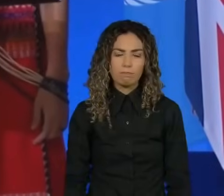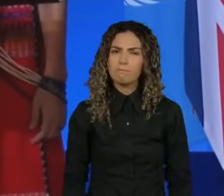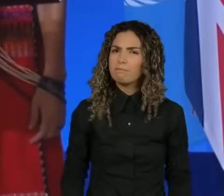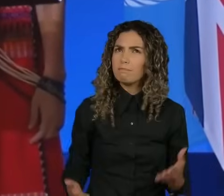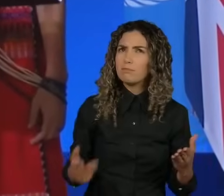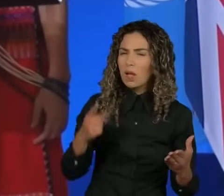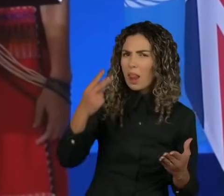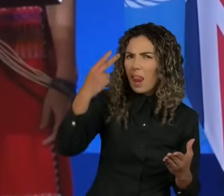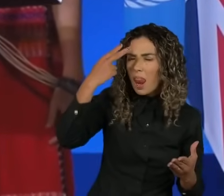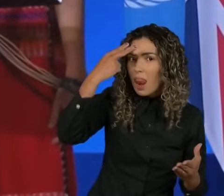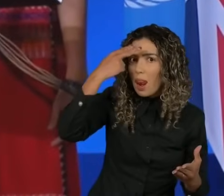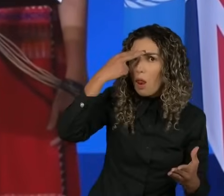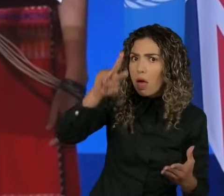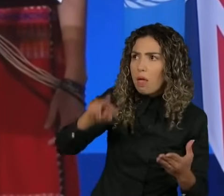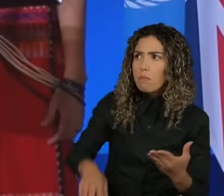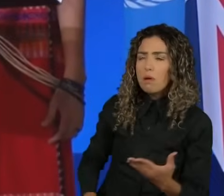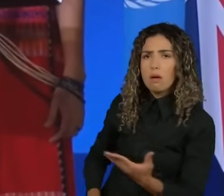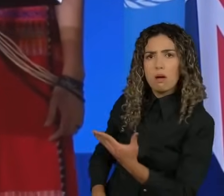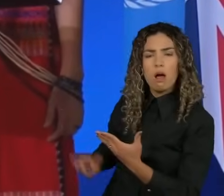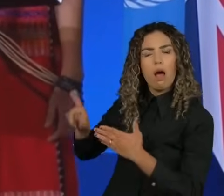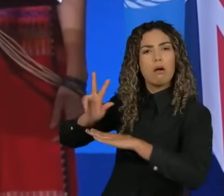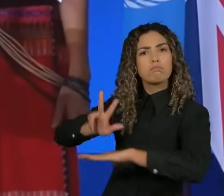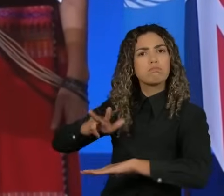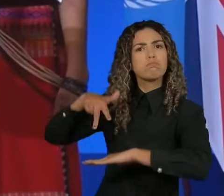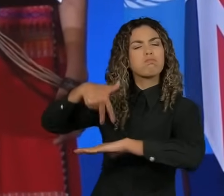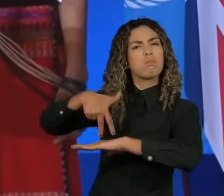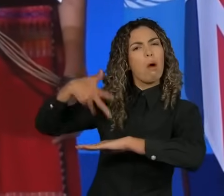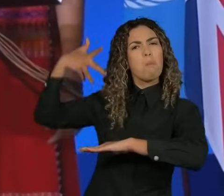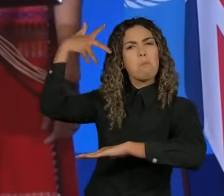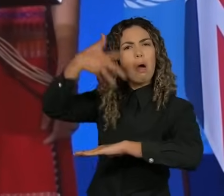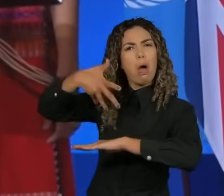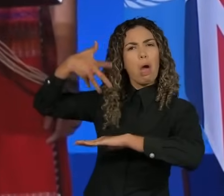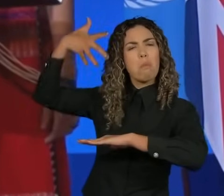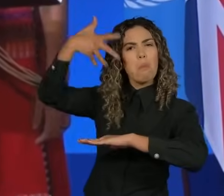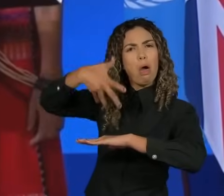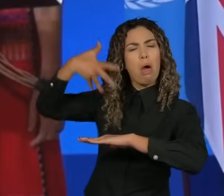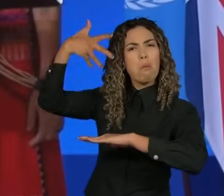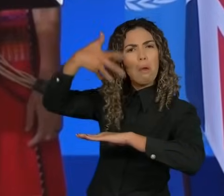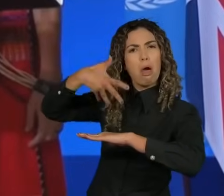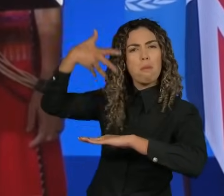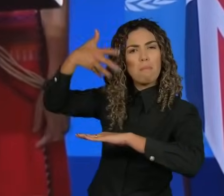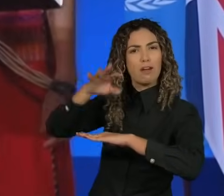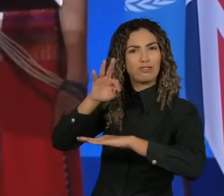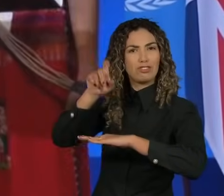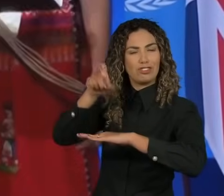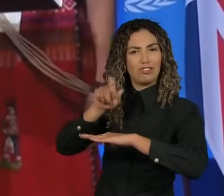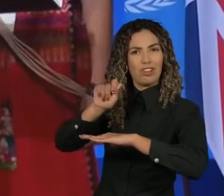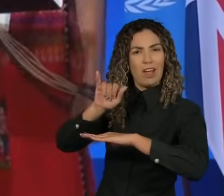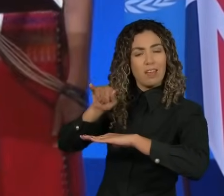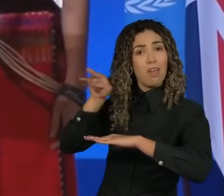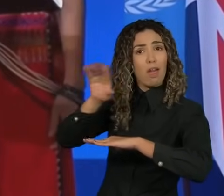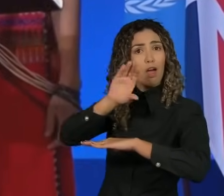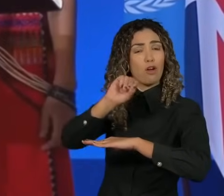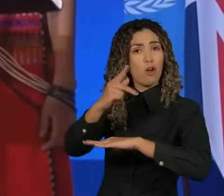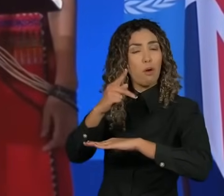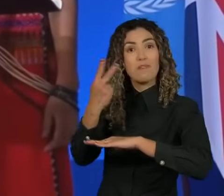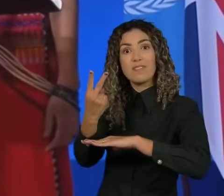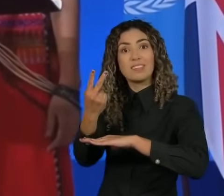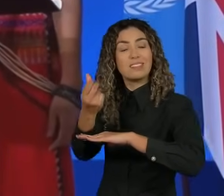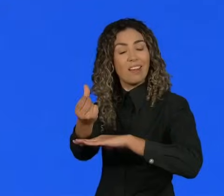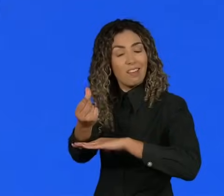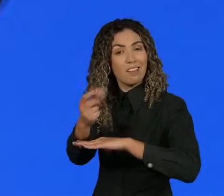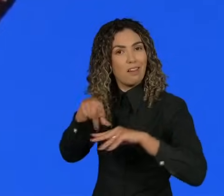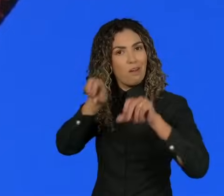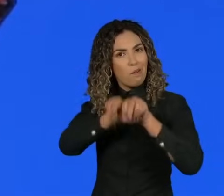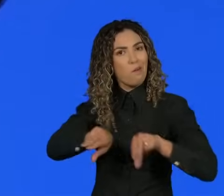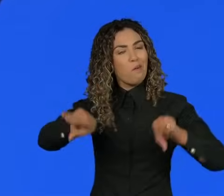Lembra do impactante discurso da líder indígena Chai Suruí na abertura da COP26, Conferência da ONU